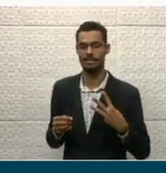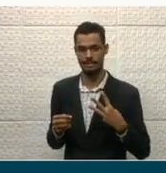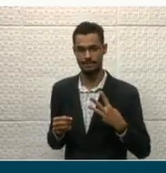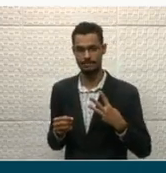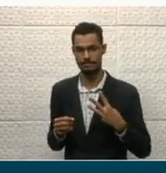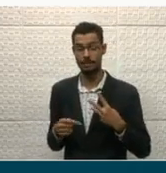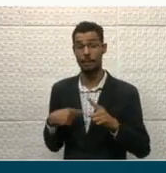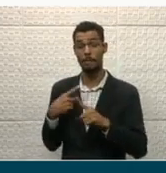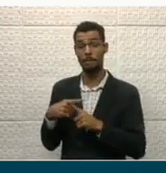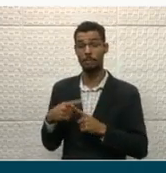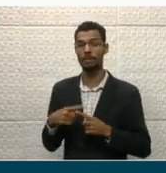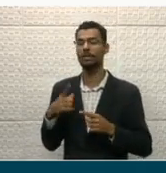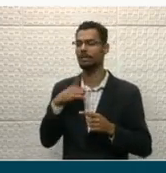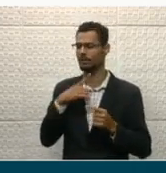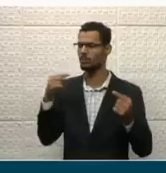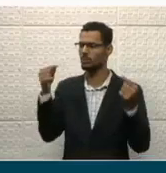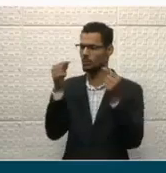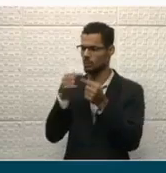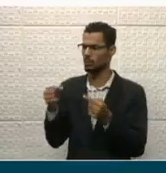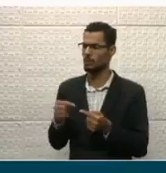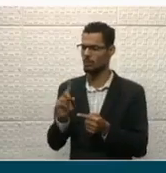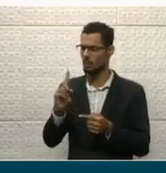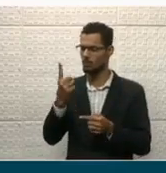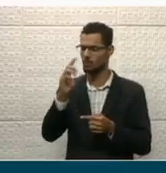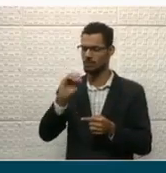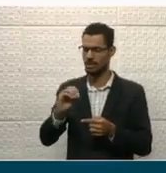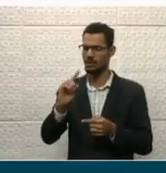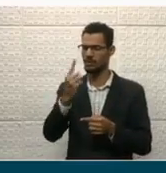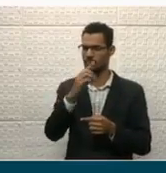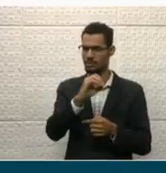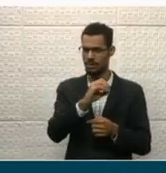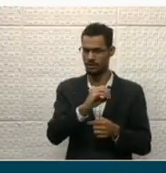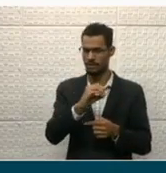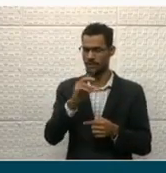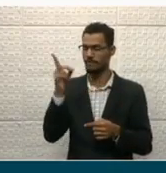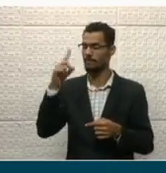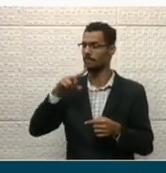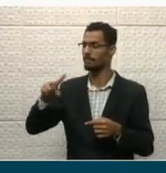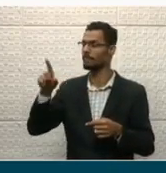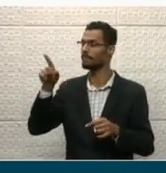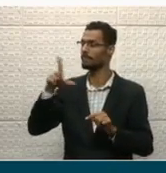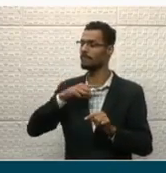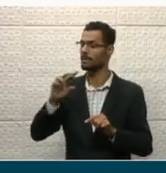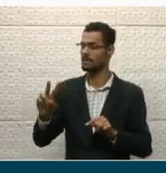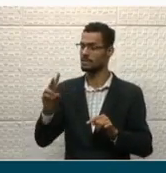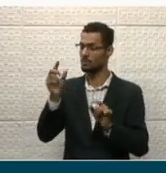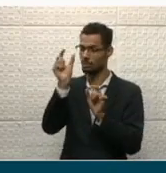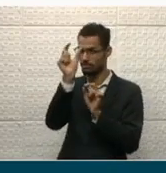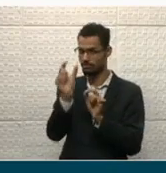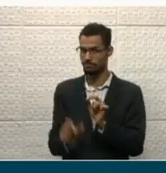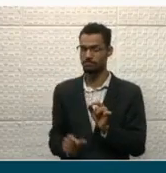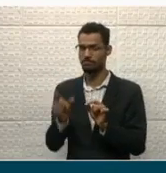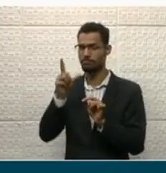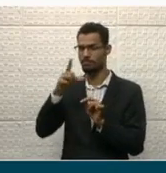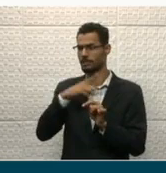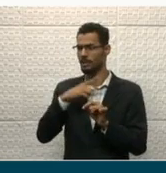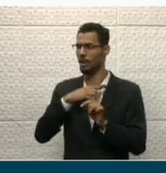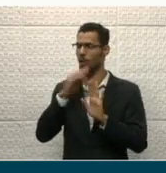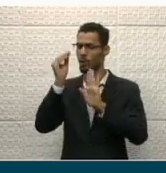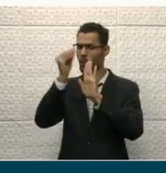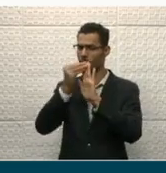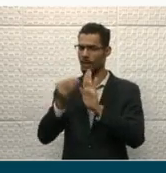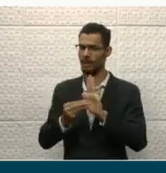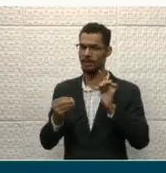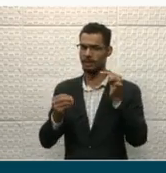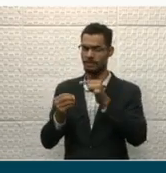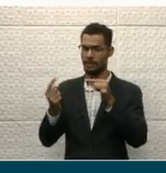3, porque eles são referentes a 1, 0 e 0, 1, respectivamente. Na segunda coluna, eu vou inserir os